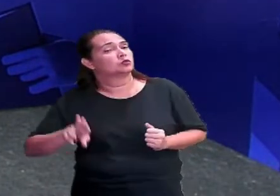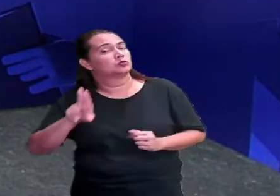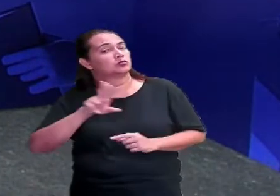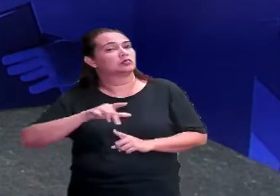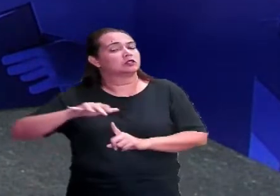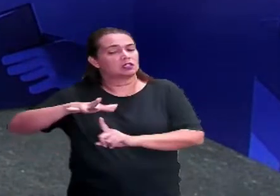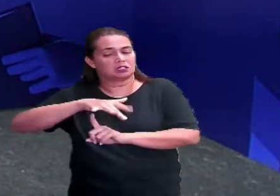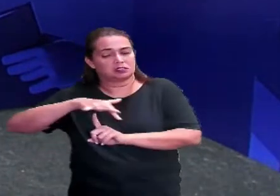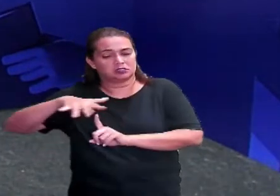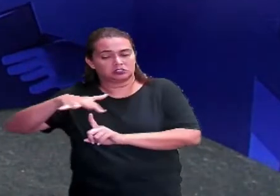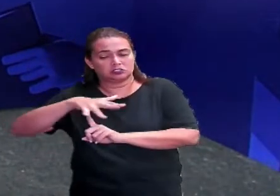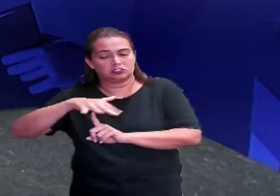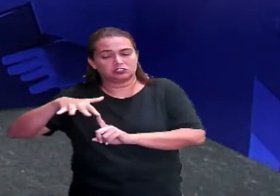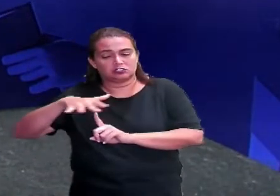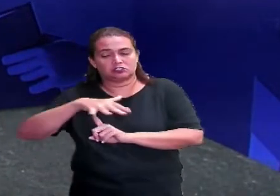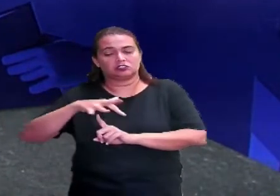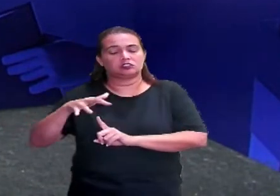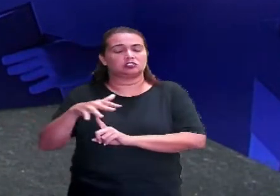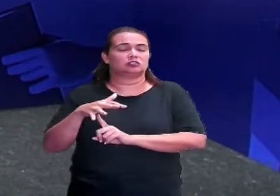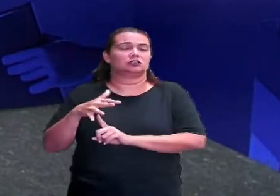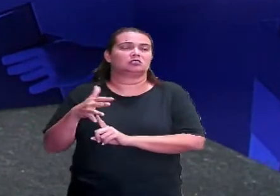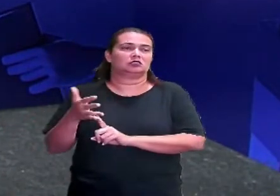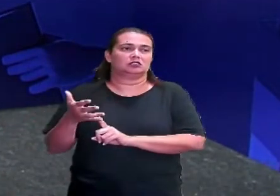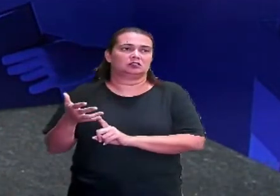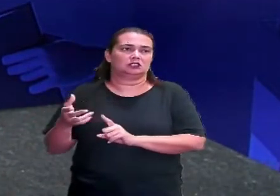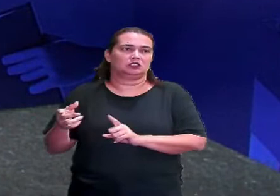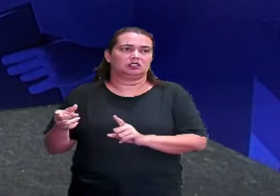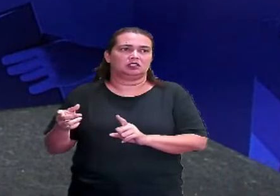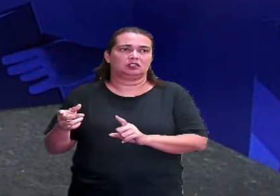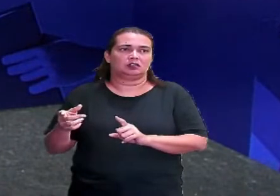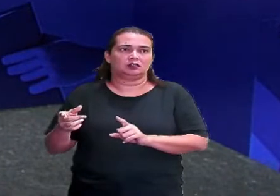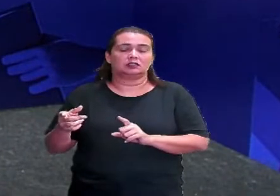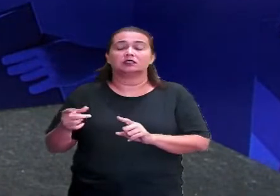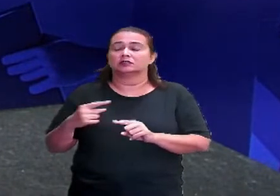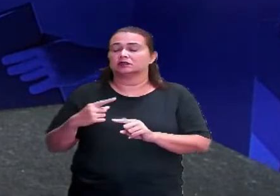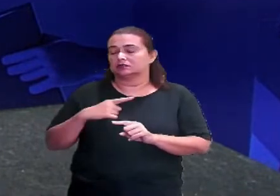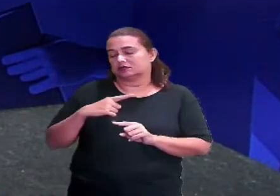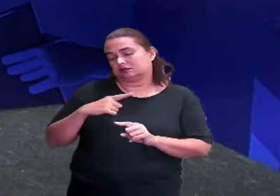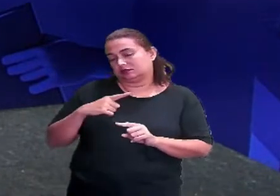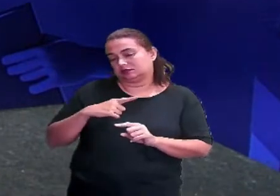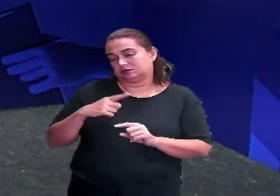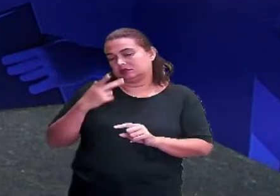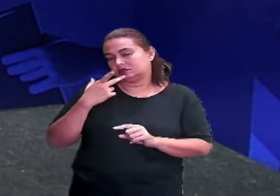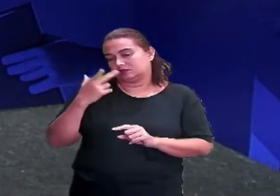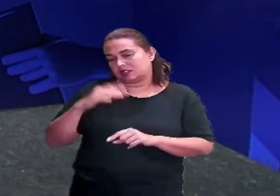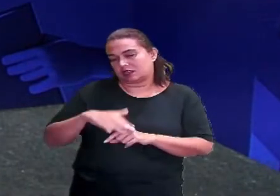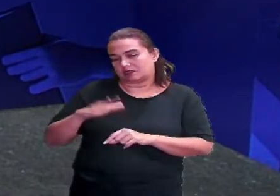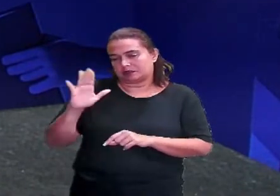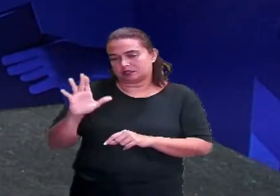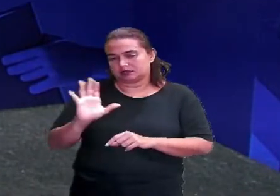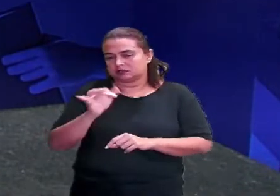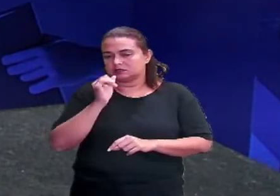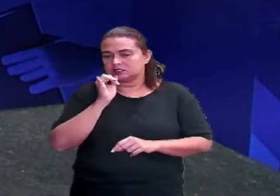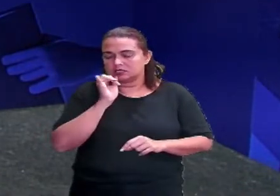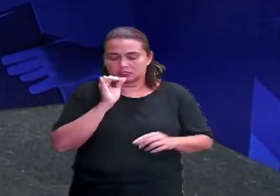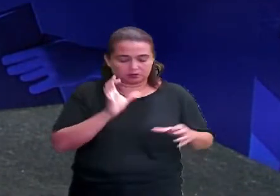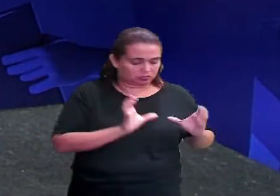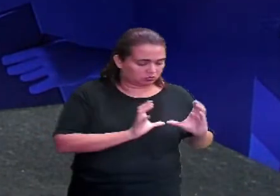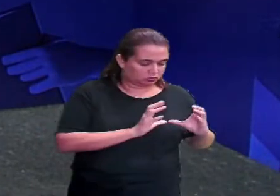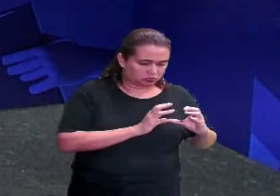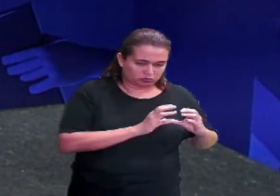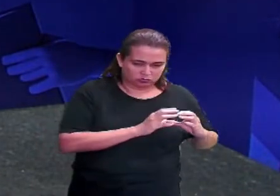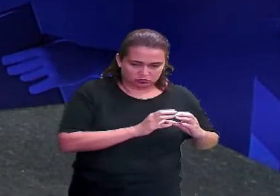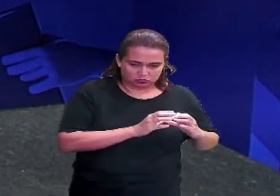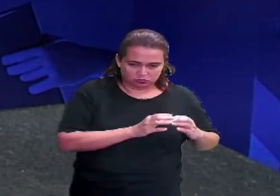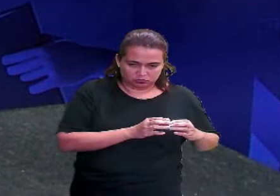novos. Há ainda expressões informais ligadas a grupos sociais específicos. Um grupo de futebolistas, por exemplo, pode